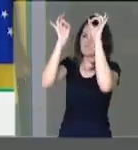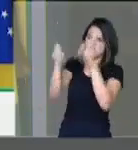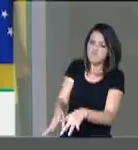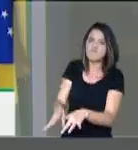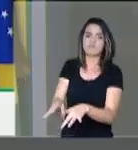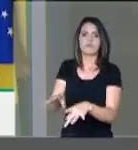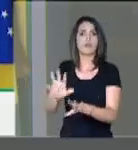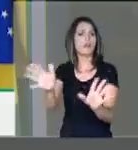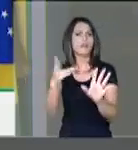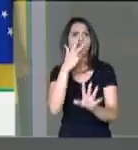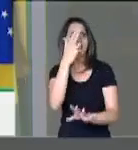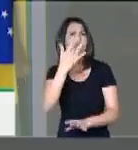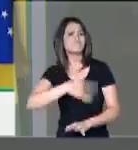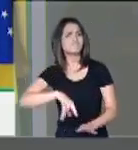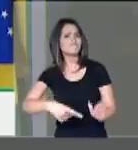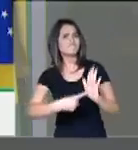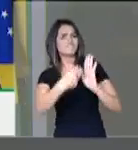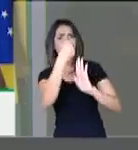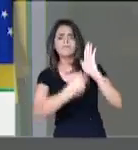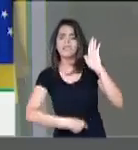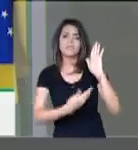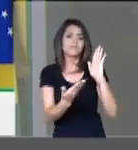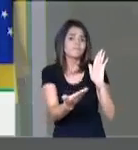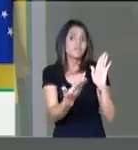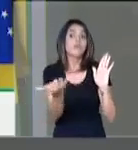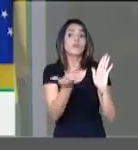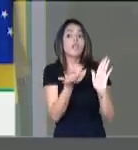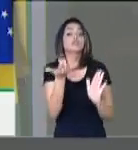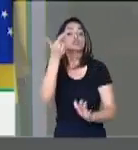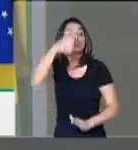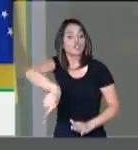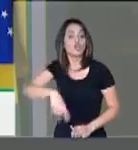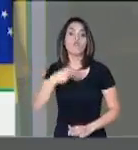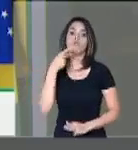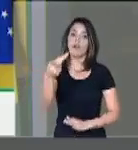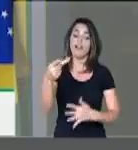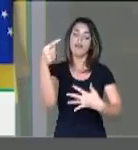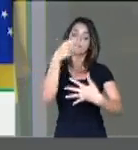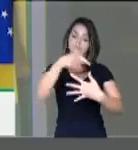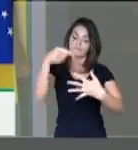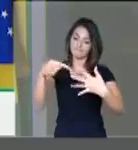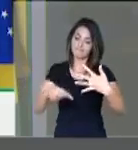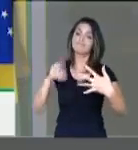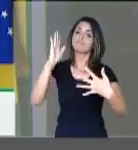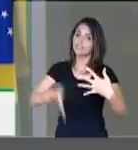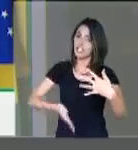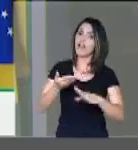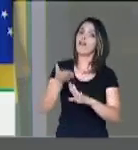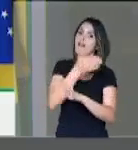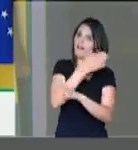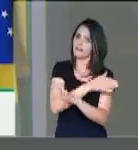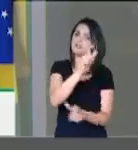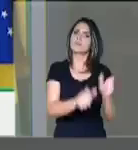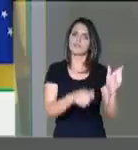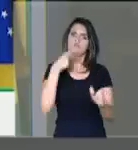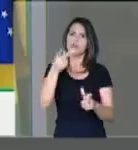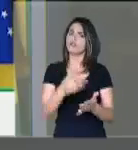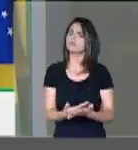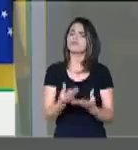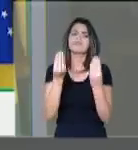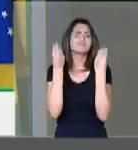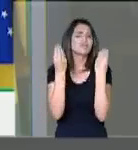me parece que é o que está sendo feito eu queria só reforçar alguns pontos já levantados é